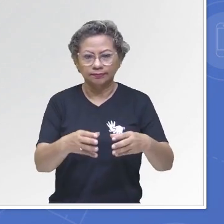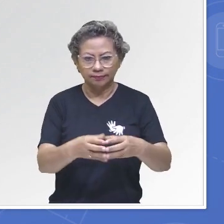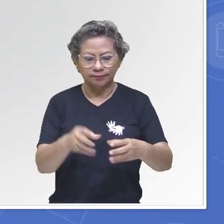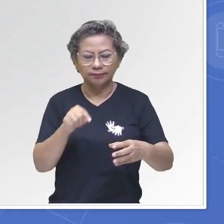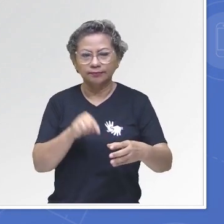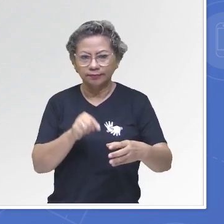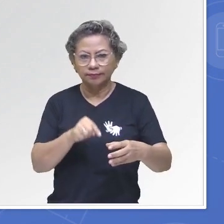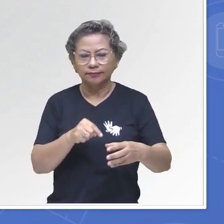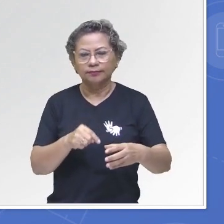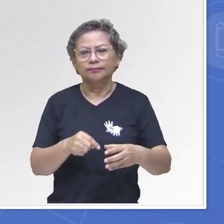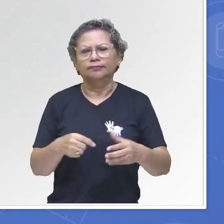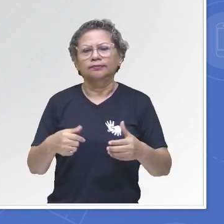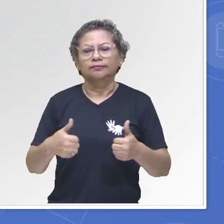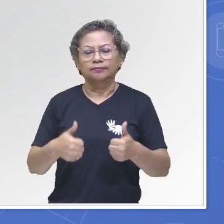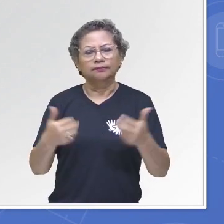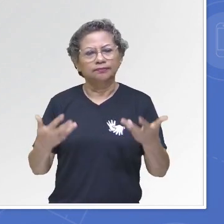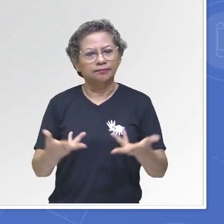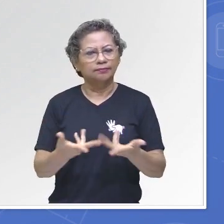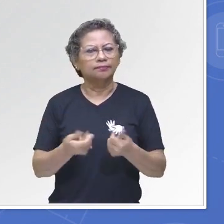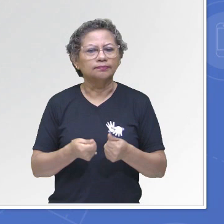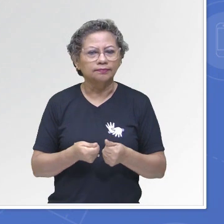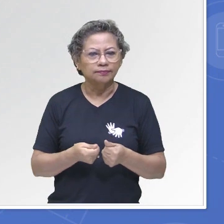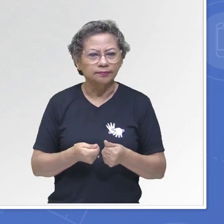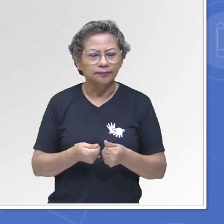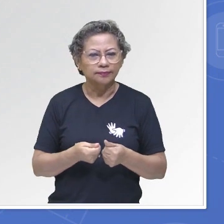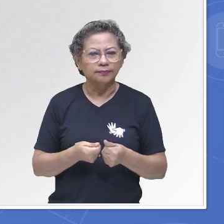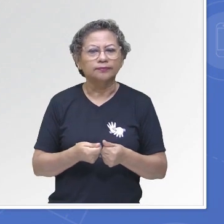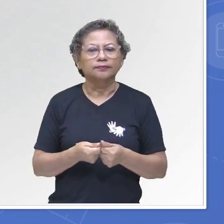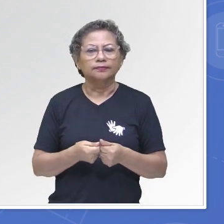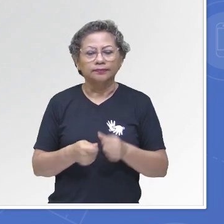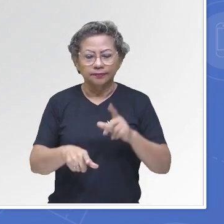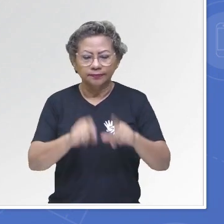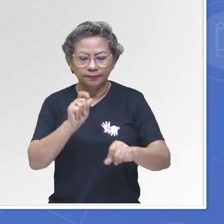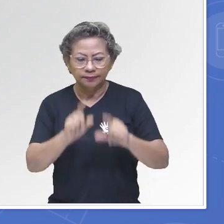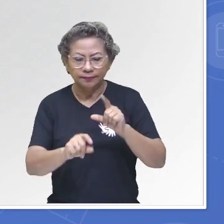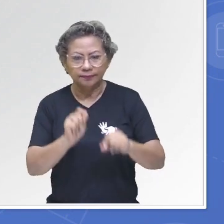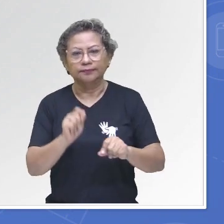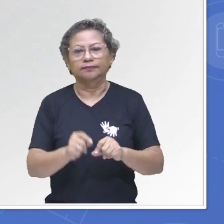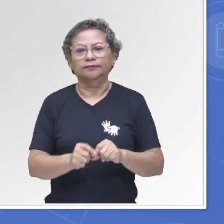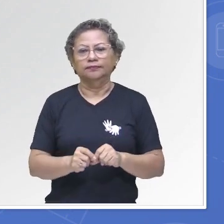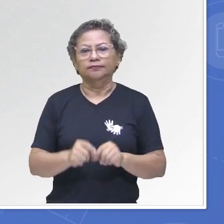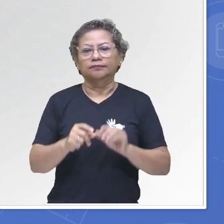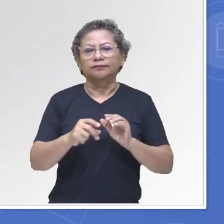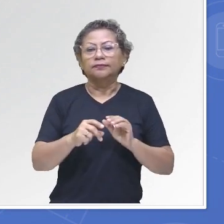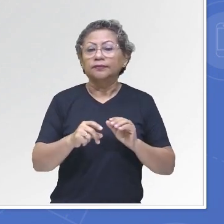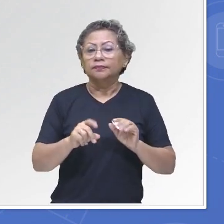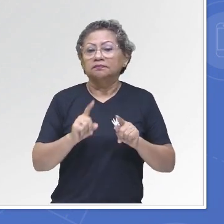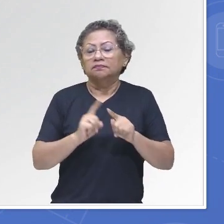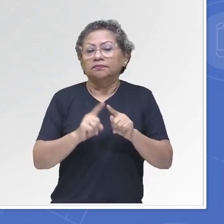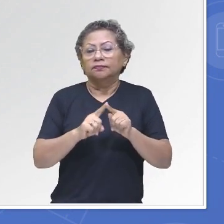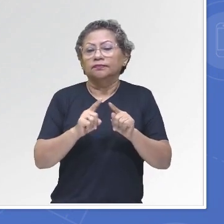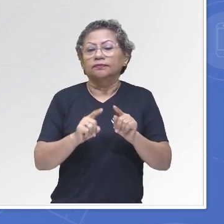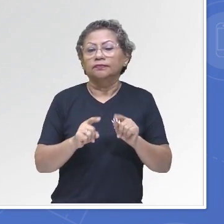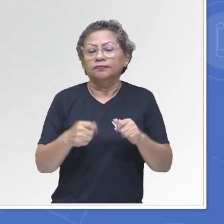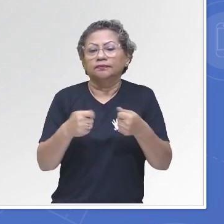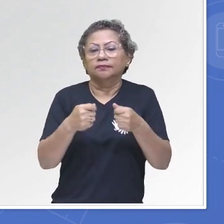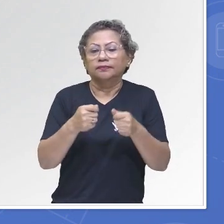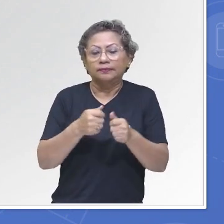boa de amostra é aquela feita de modo aleatório, né? Aquele que você não traz,